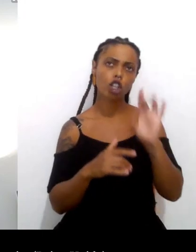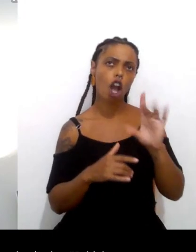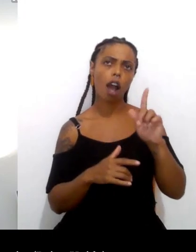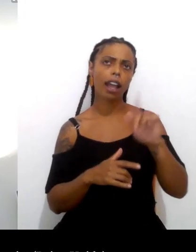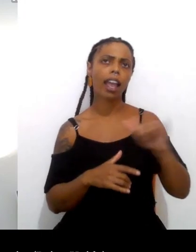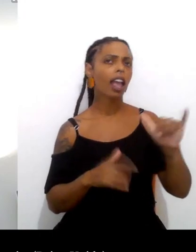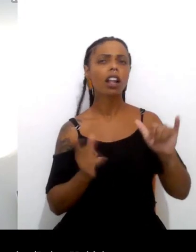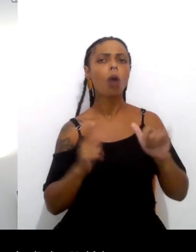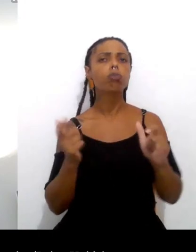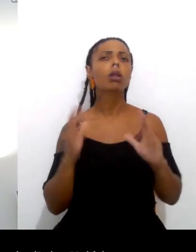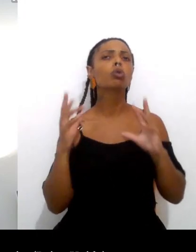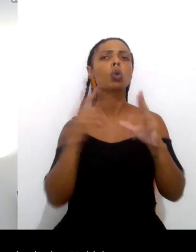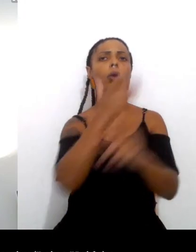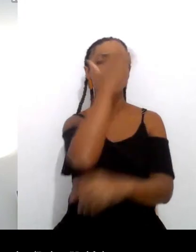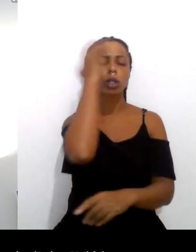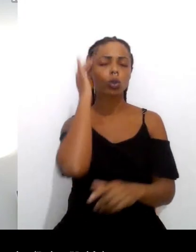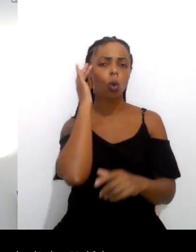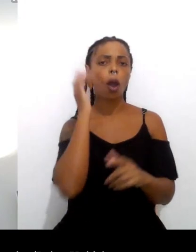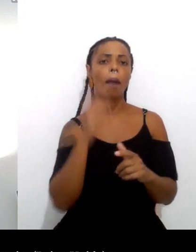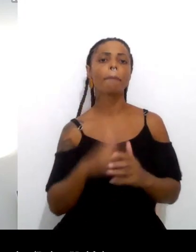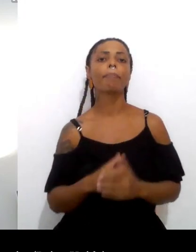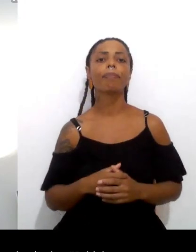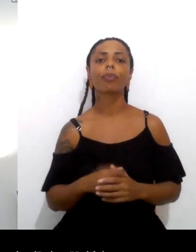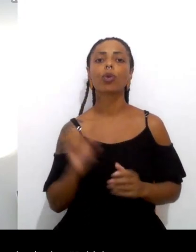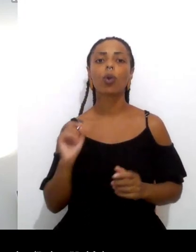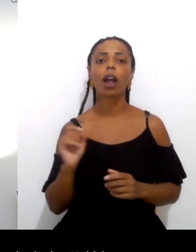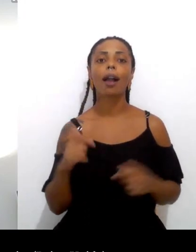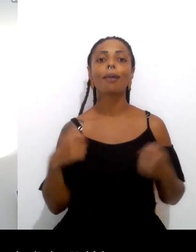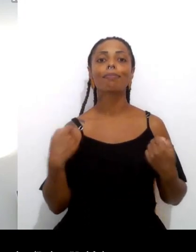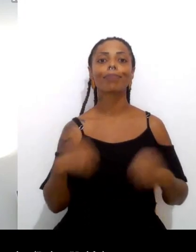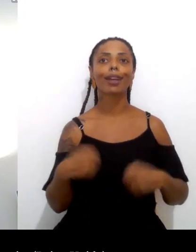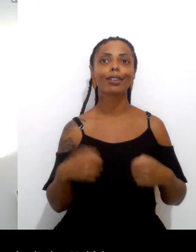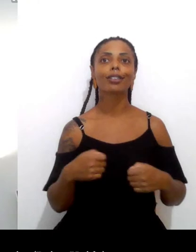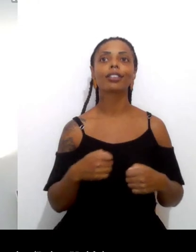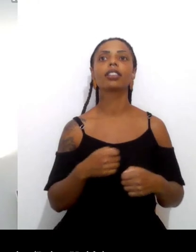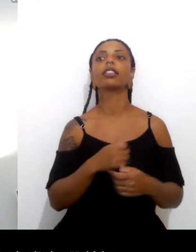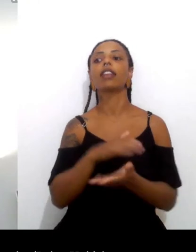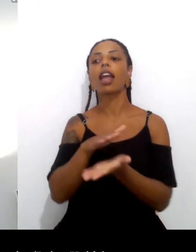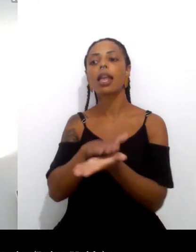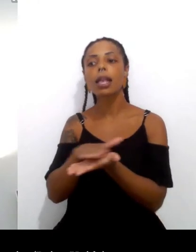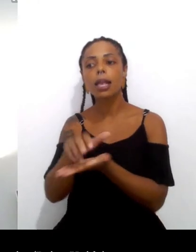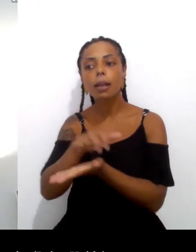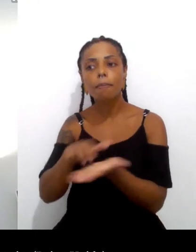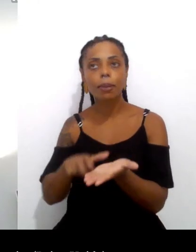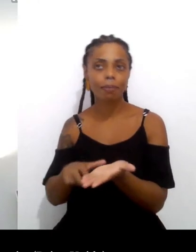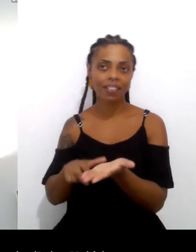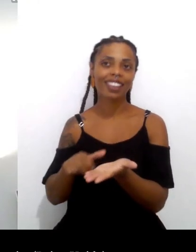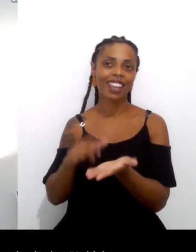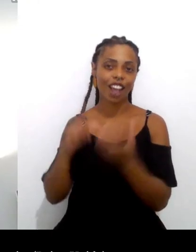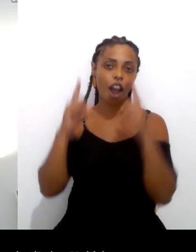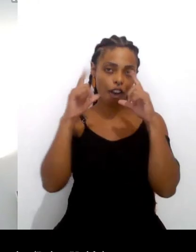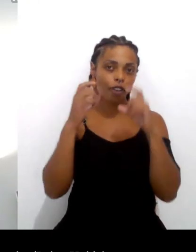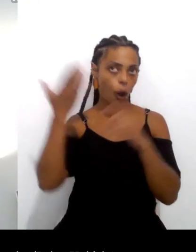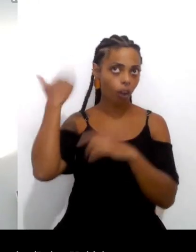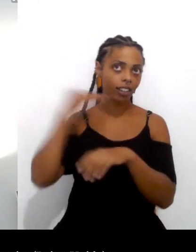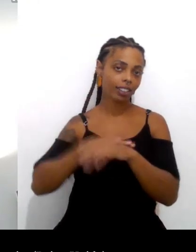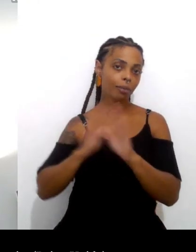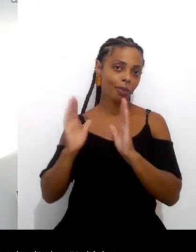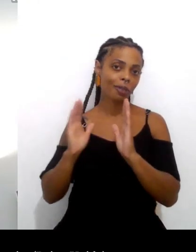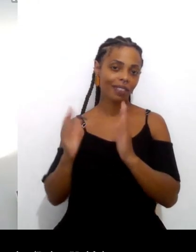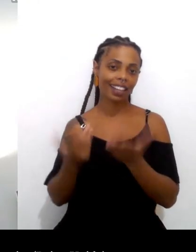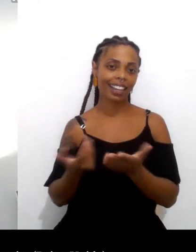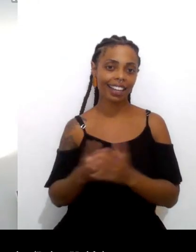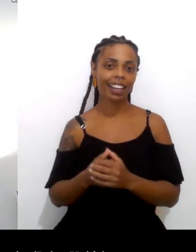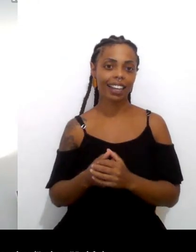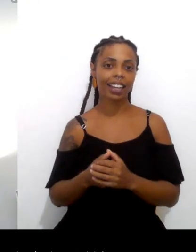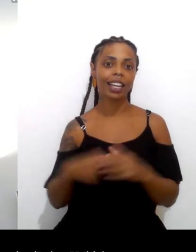em geral é que você tem que revelar as fotos nessa época né quer dizer você tem que entregar o